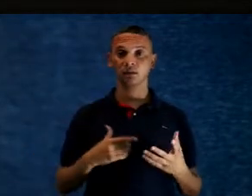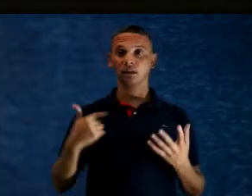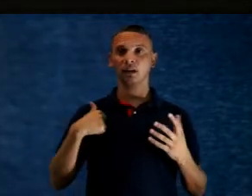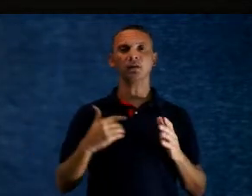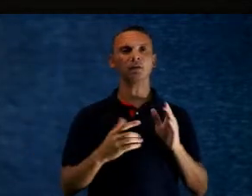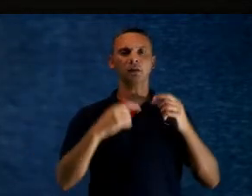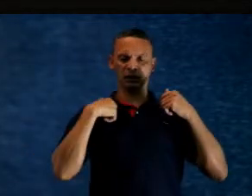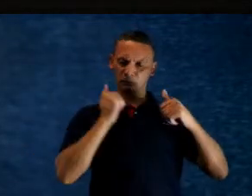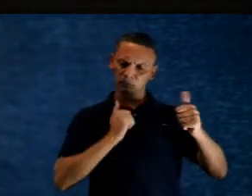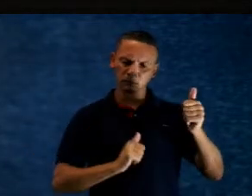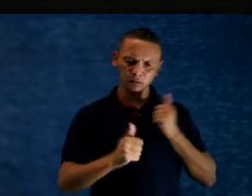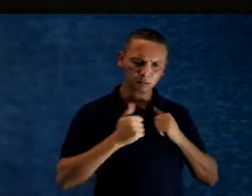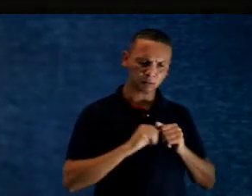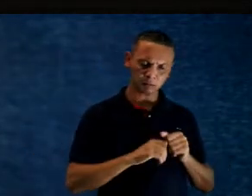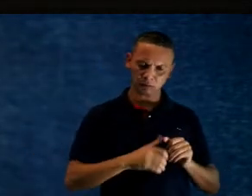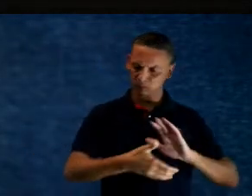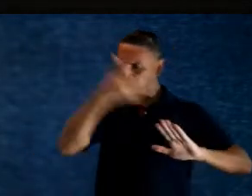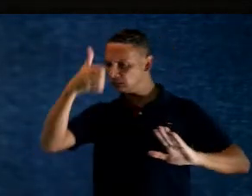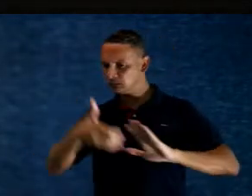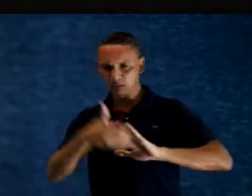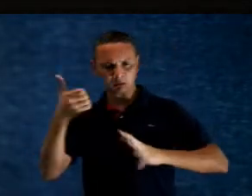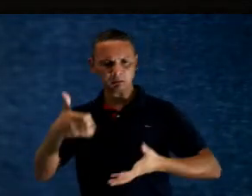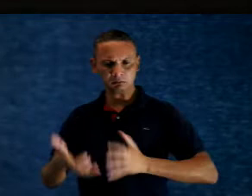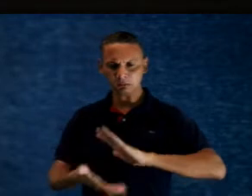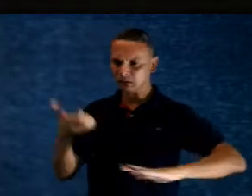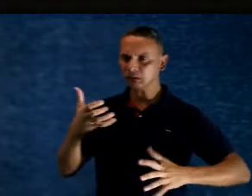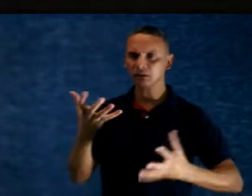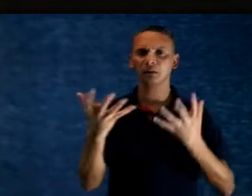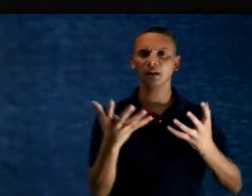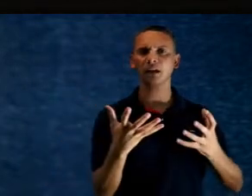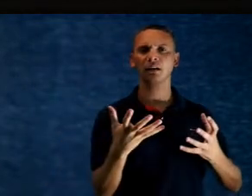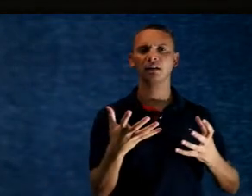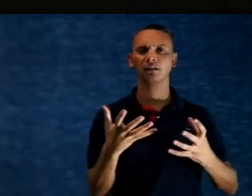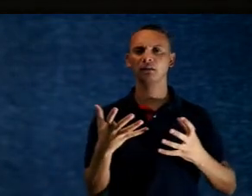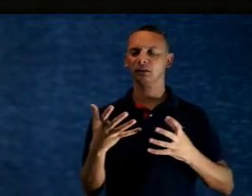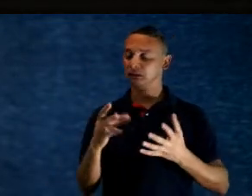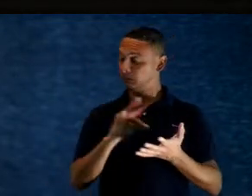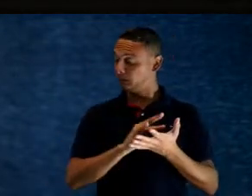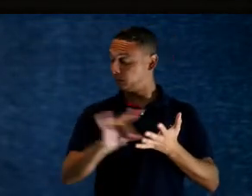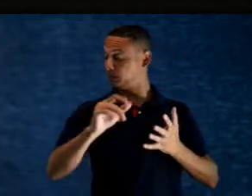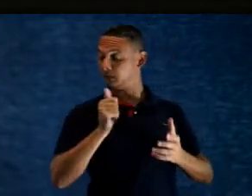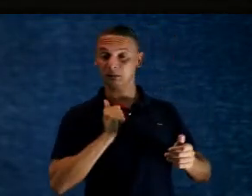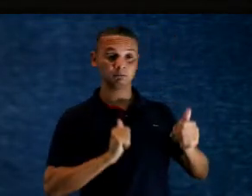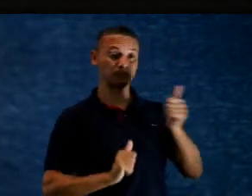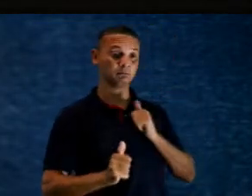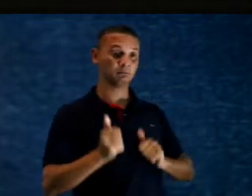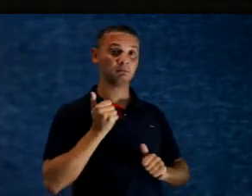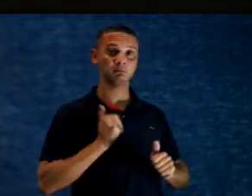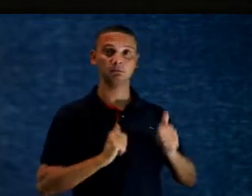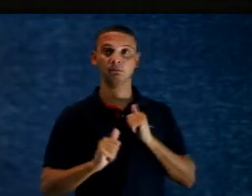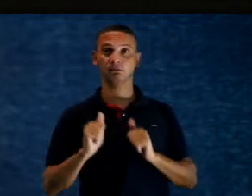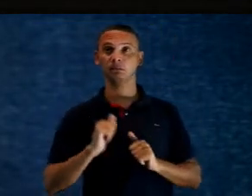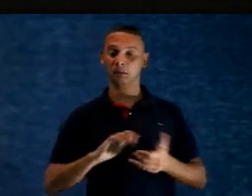os punhos tensos. Choro um pouco, muito, choro até soluçar, mas em silêncio. A angústia não